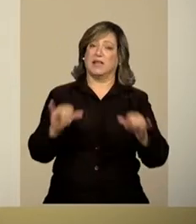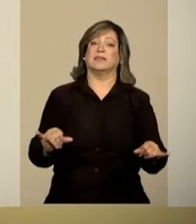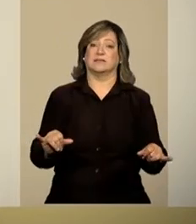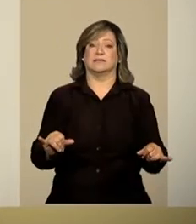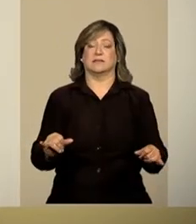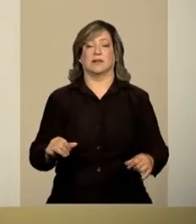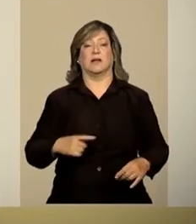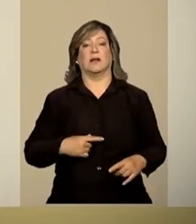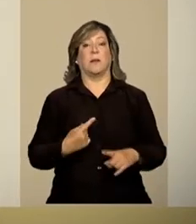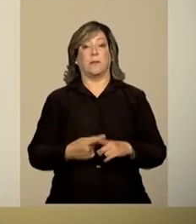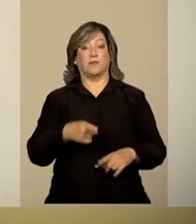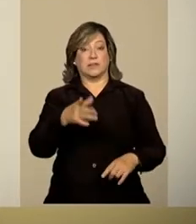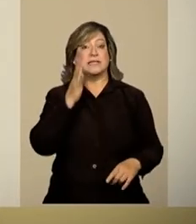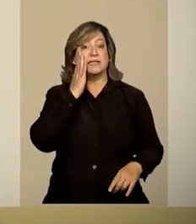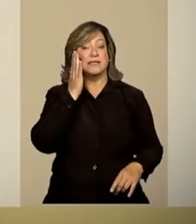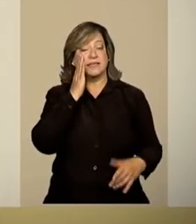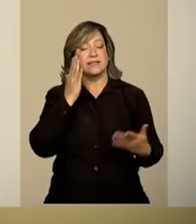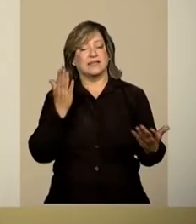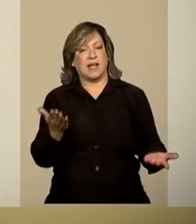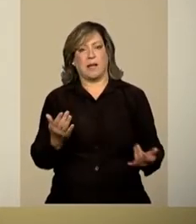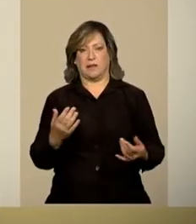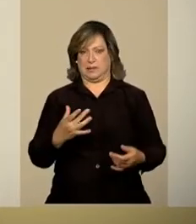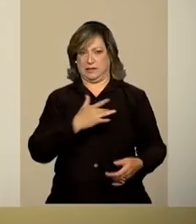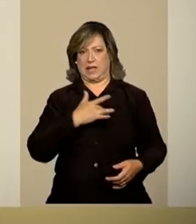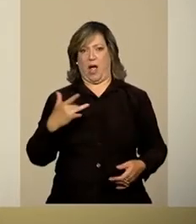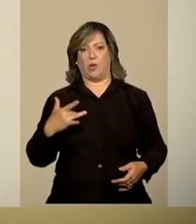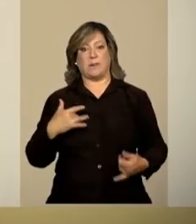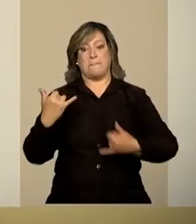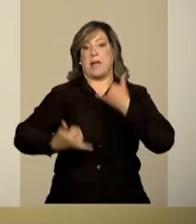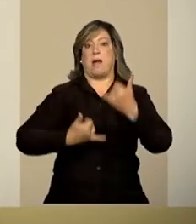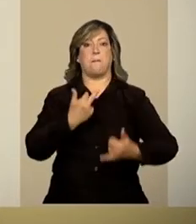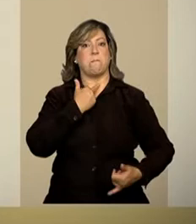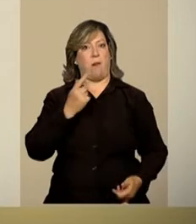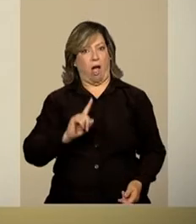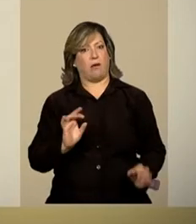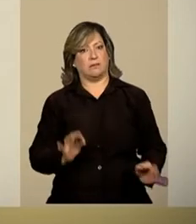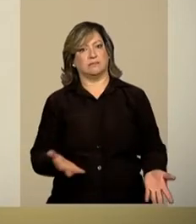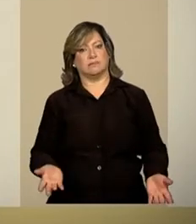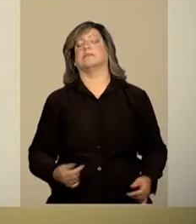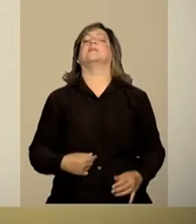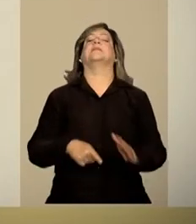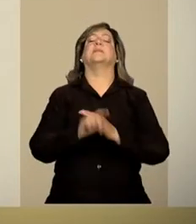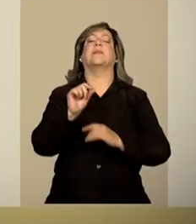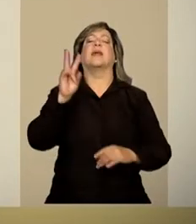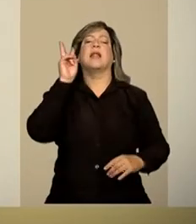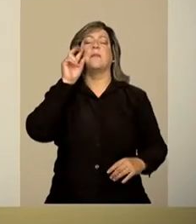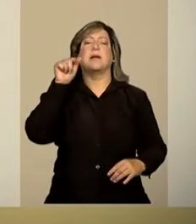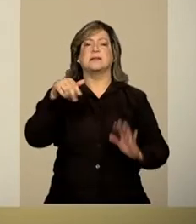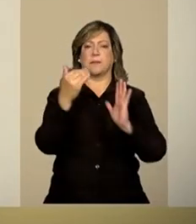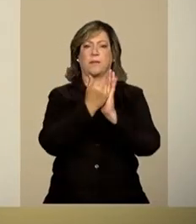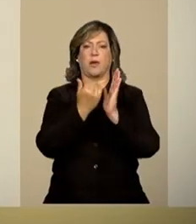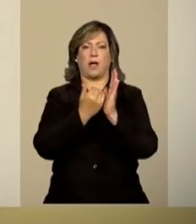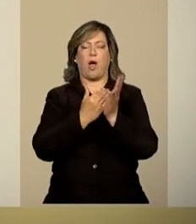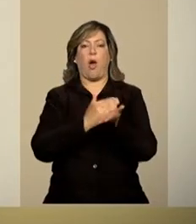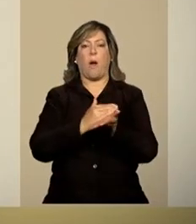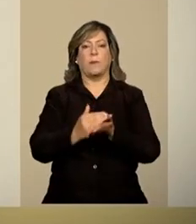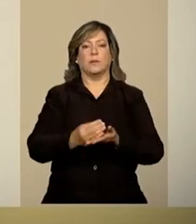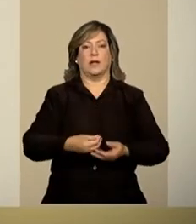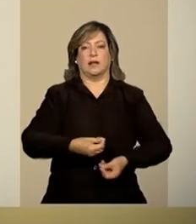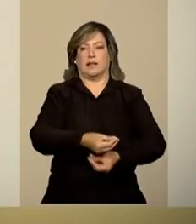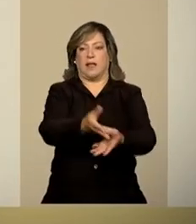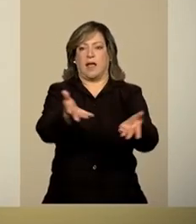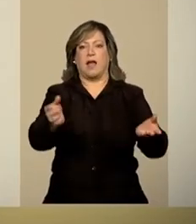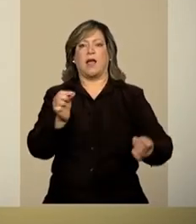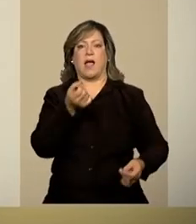você sabe Max com saúde não se brinca pelo que eu lembro presidenta o saúde não tem preço começou com a distribuição de